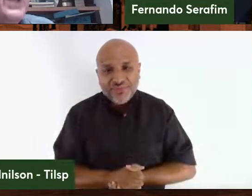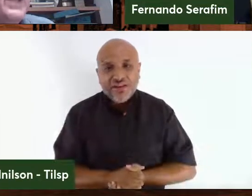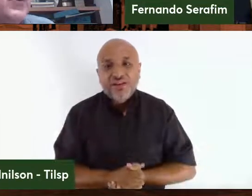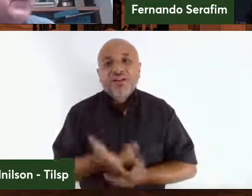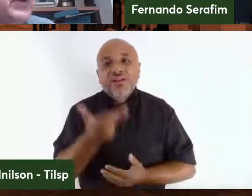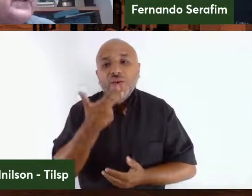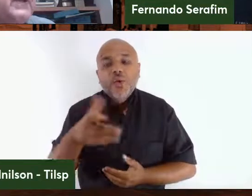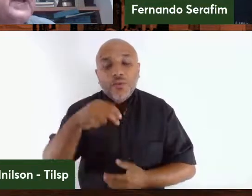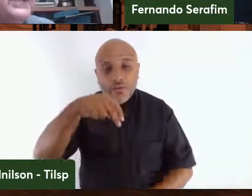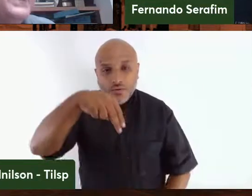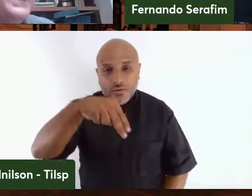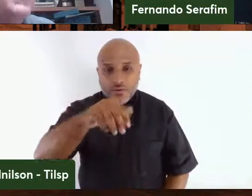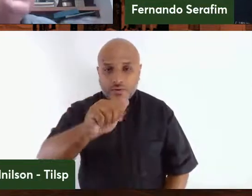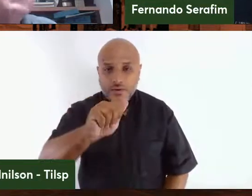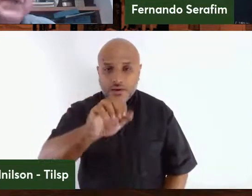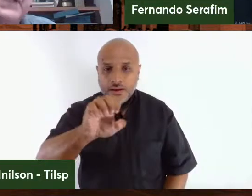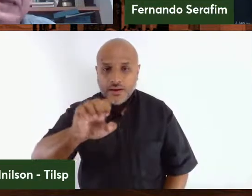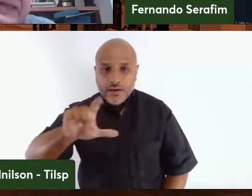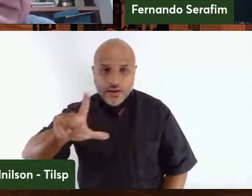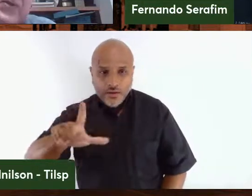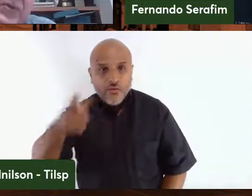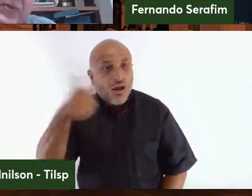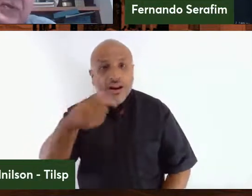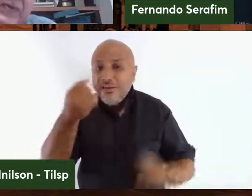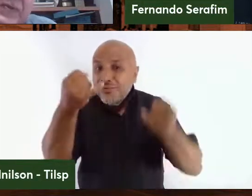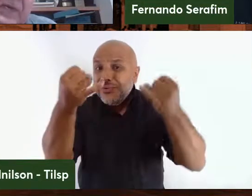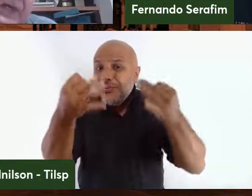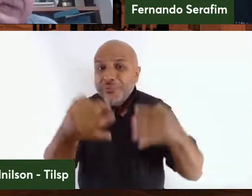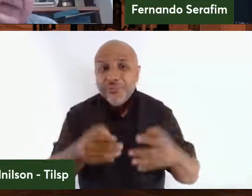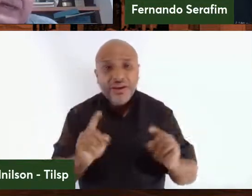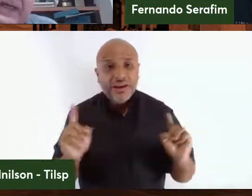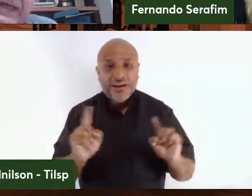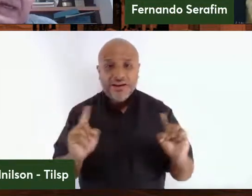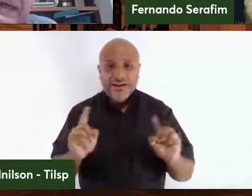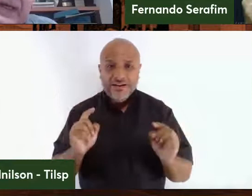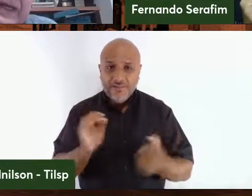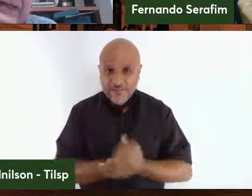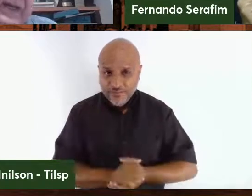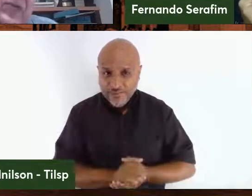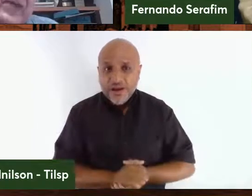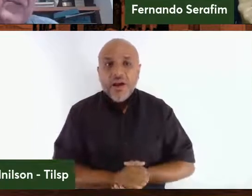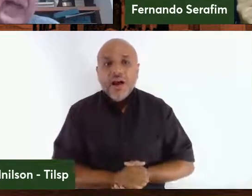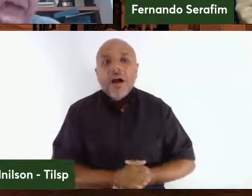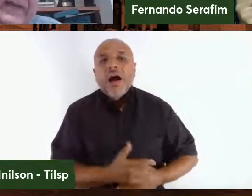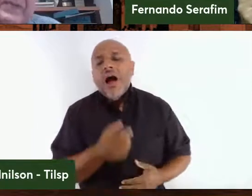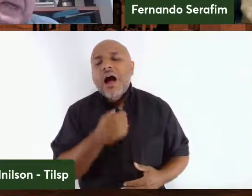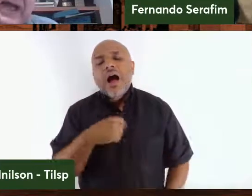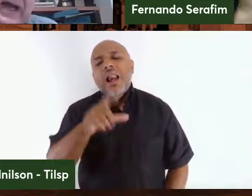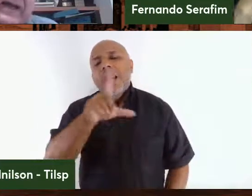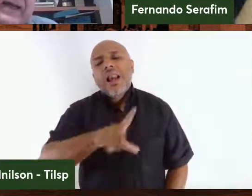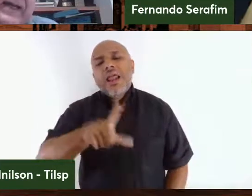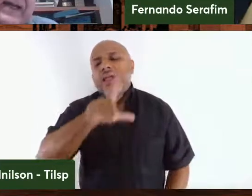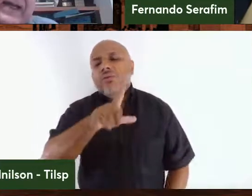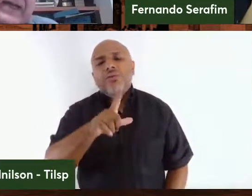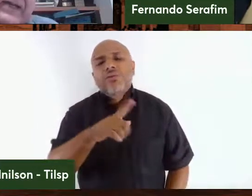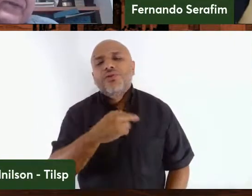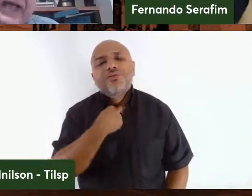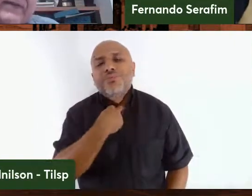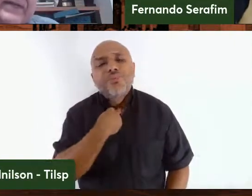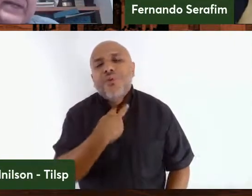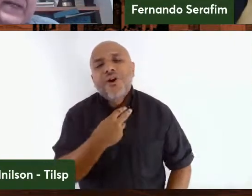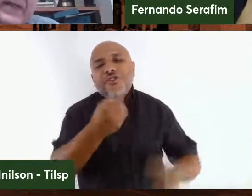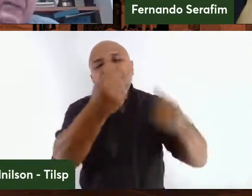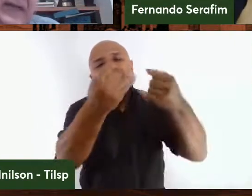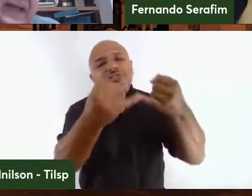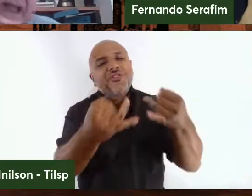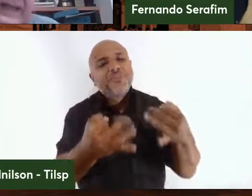o Nael, por exemplo, quer dizer, ela não explica, é isso que eu estou querendo dizer. Né? A literatura não deve explicar, ela não